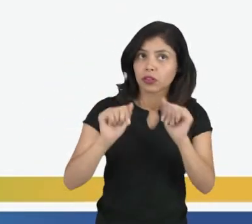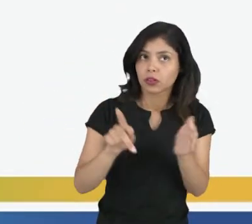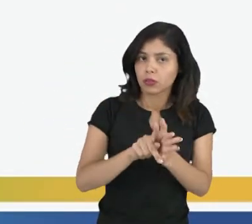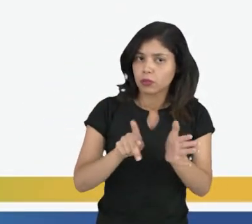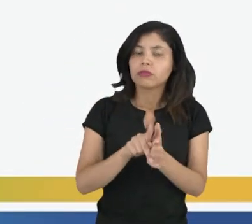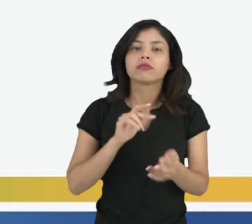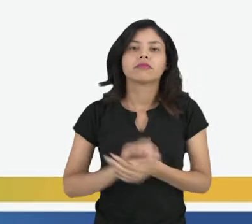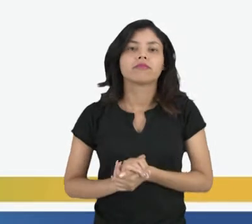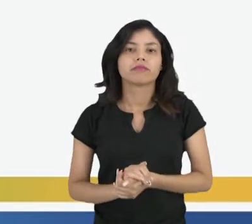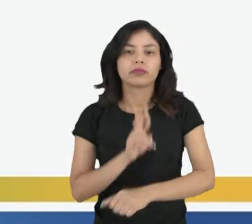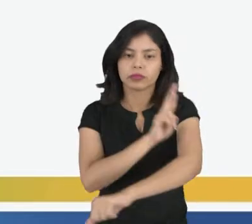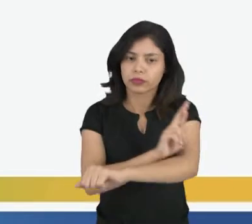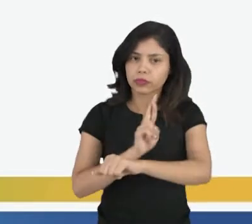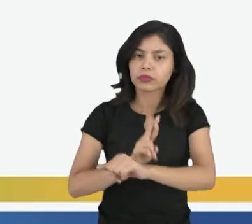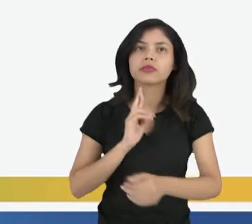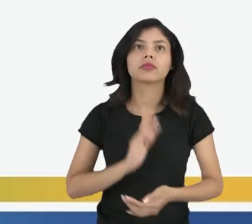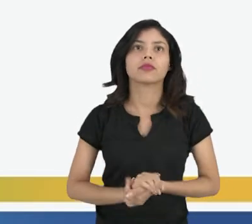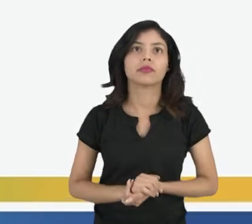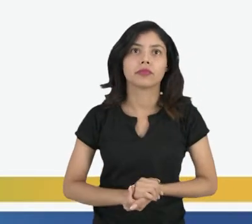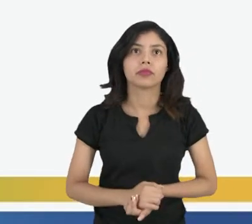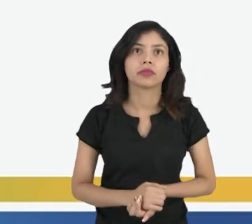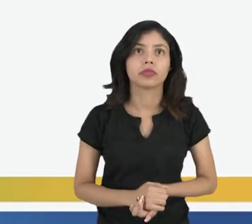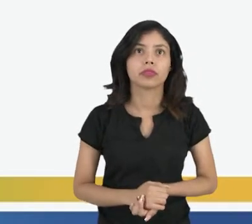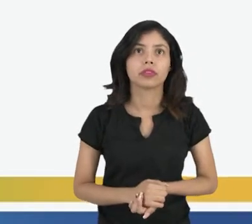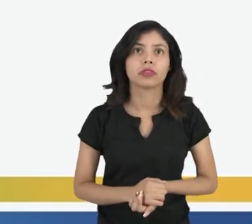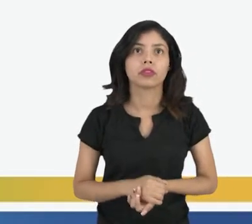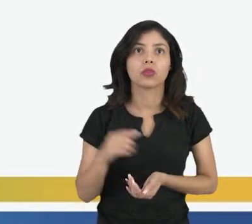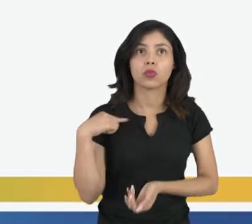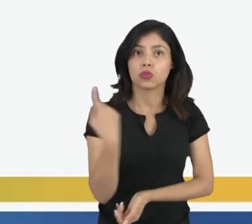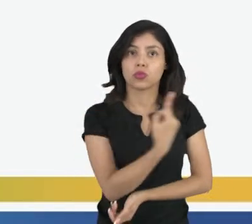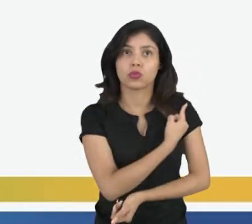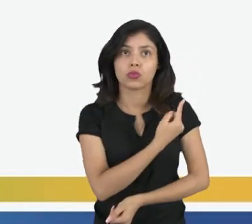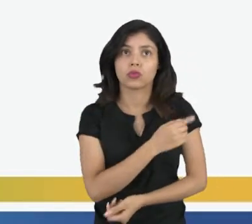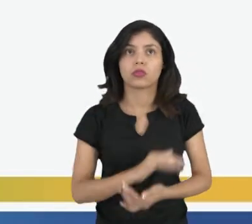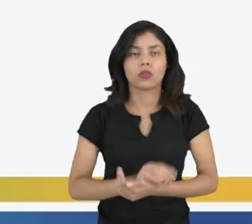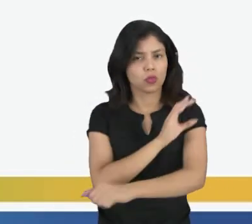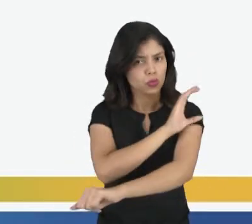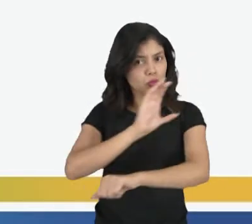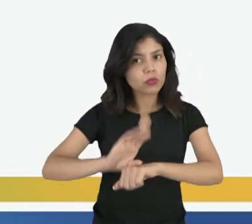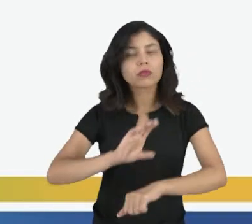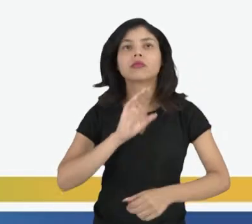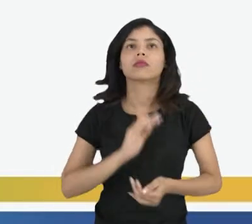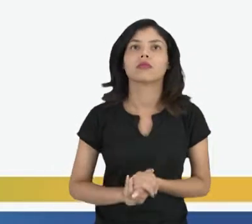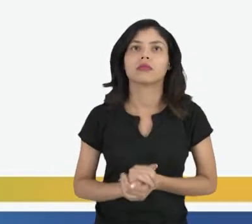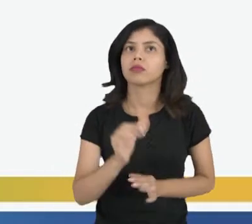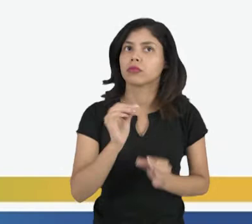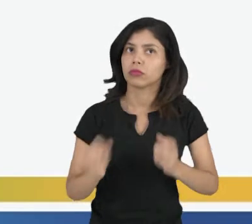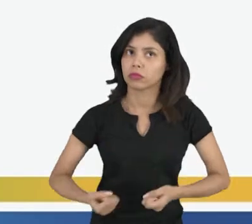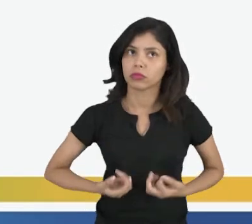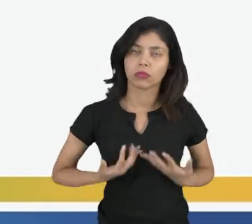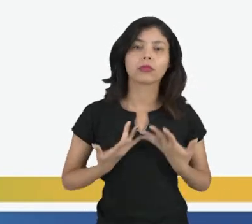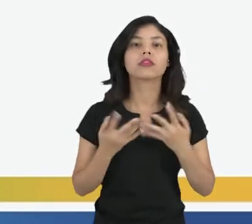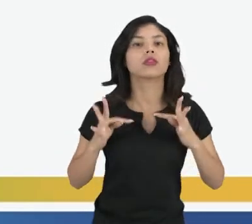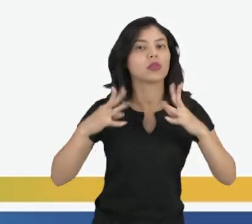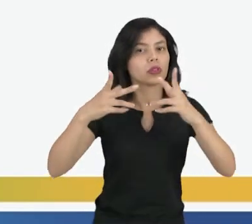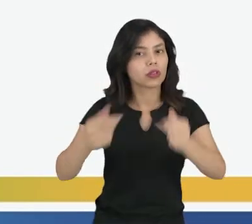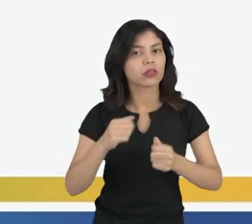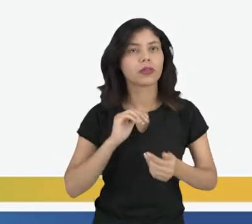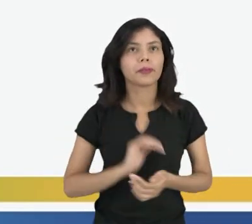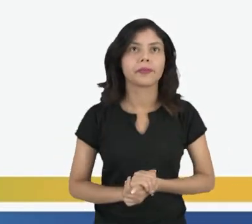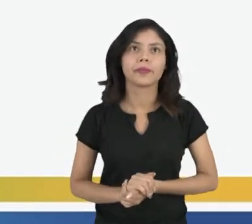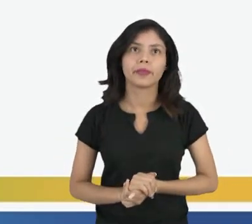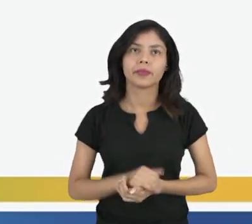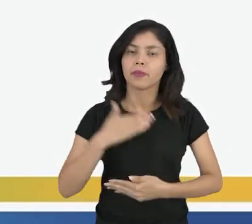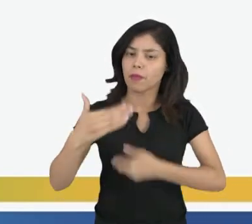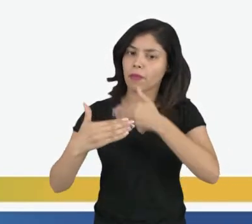língua própria temos nossas religiões nossas religiões temos nossos costumes Nossa cultura manifesta por toda a